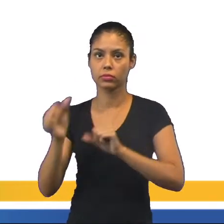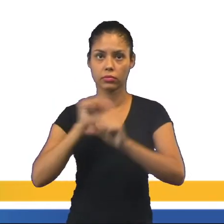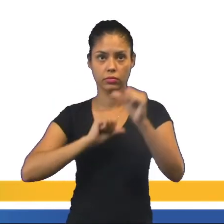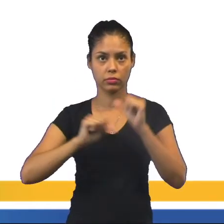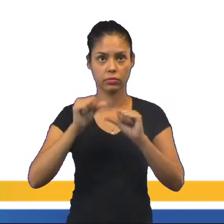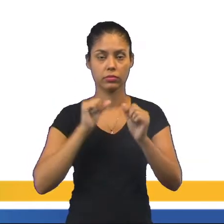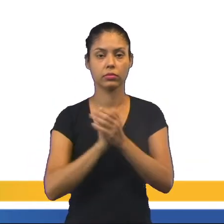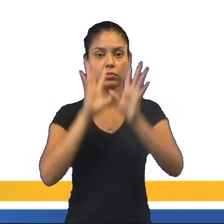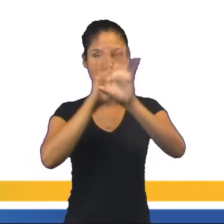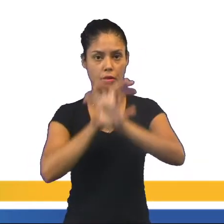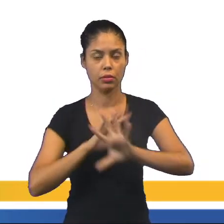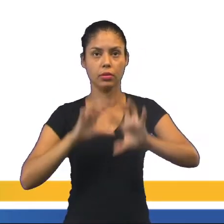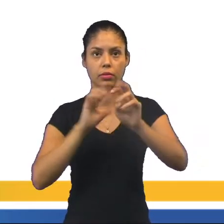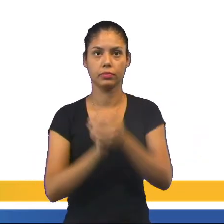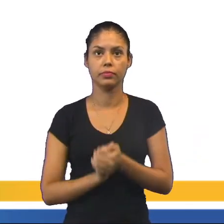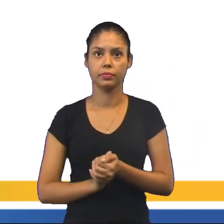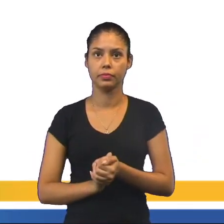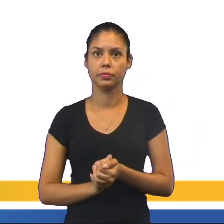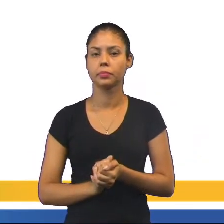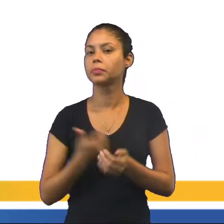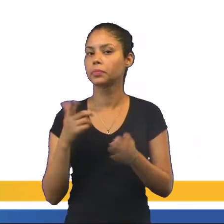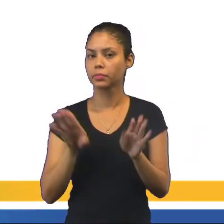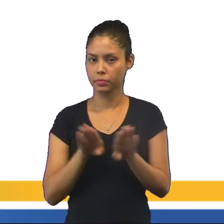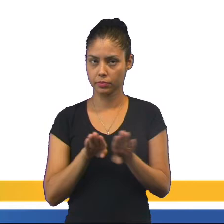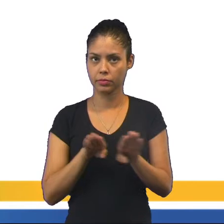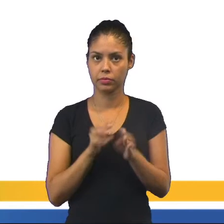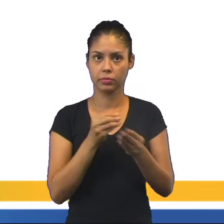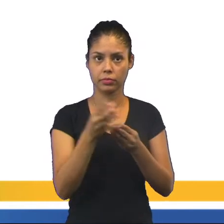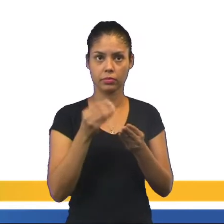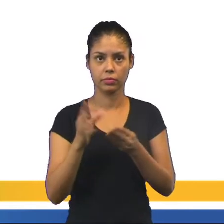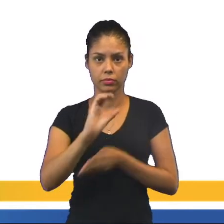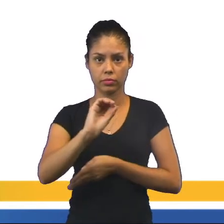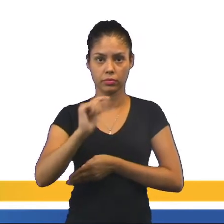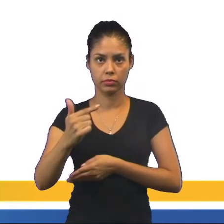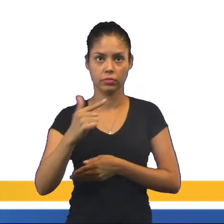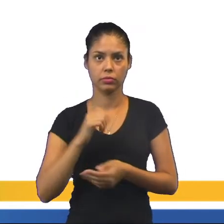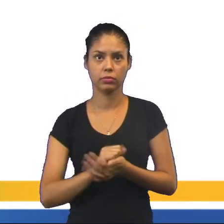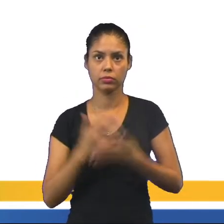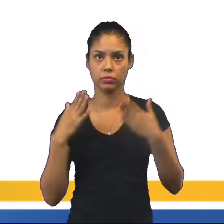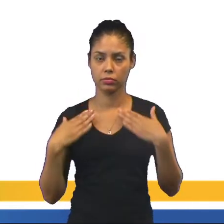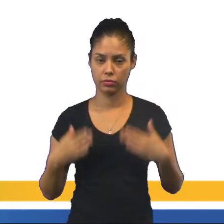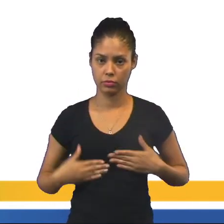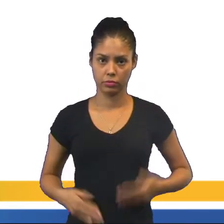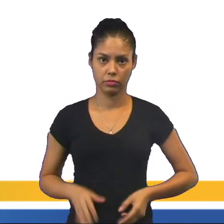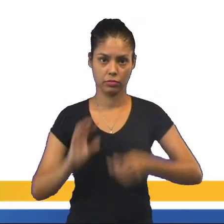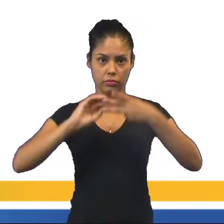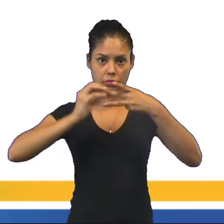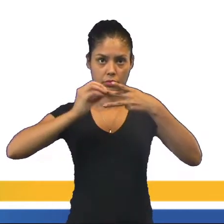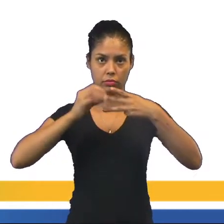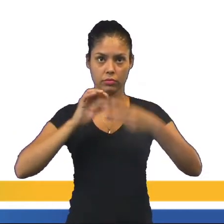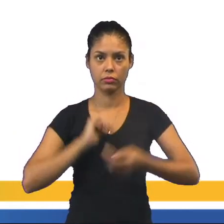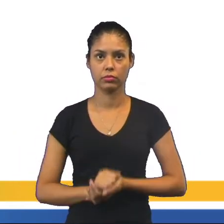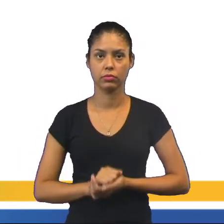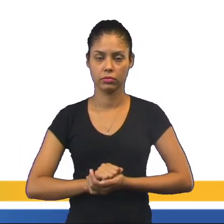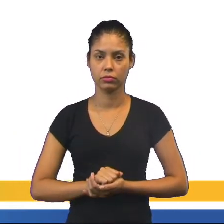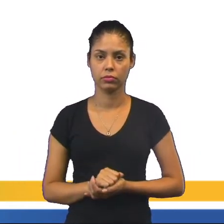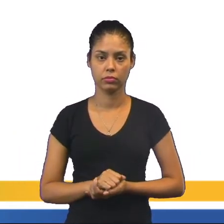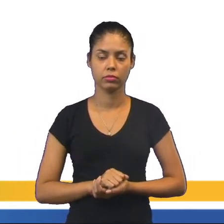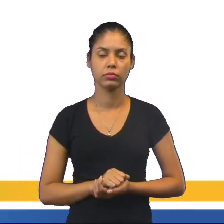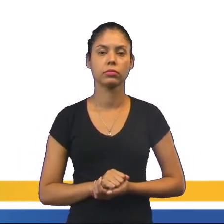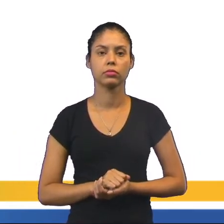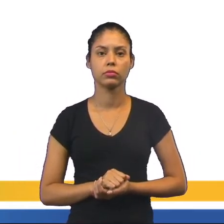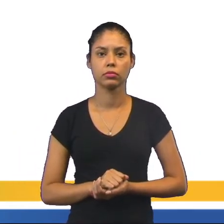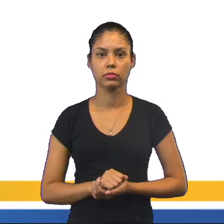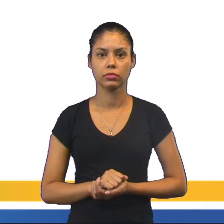troca gasosa e vamos estar garantindo a distribuição do oxigênio também por todas as células e tecidos